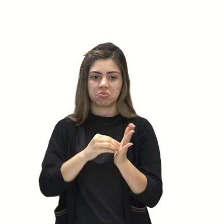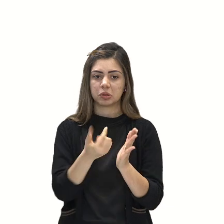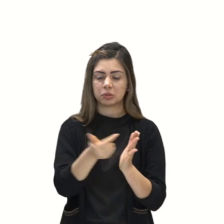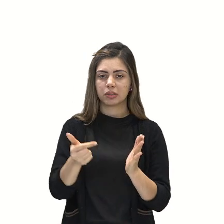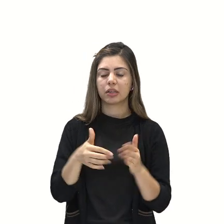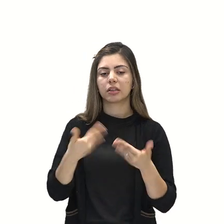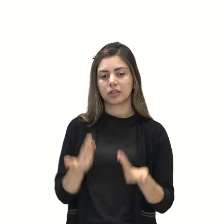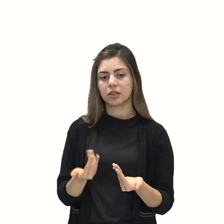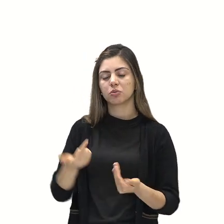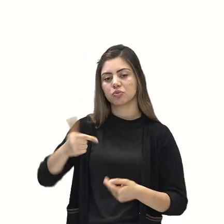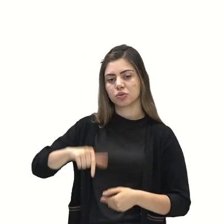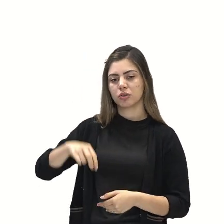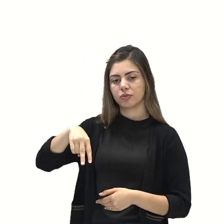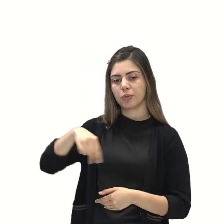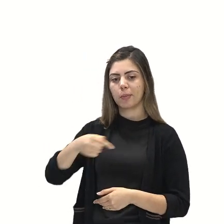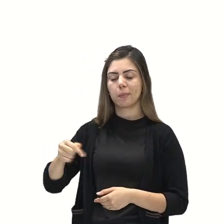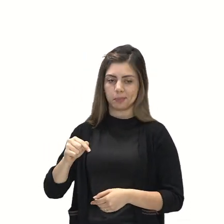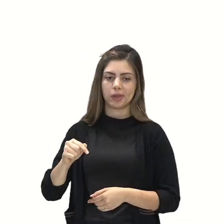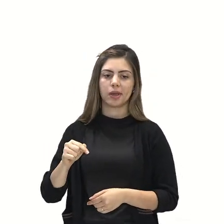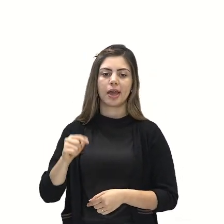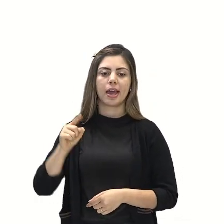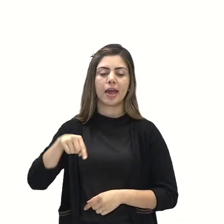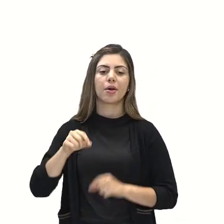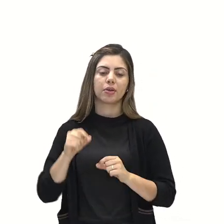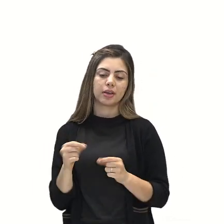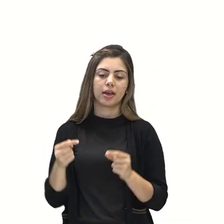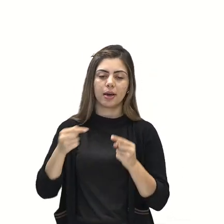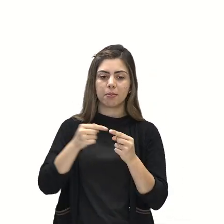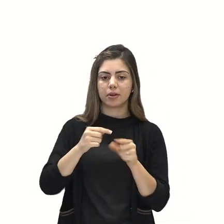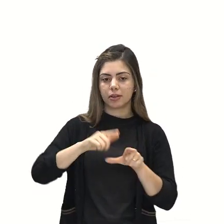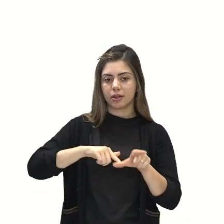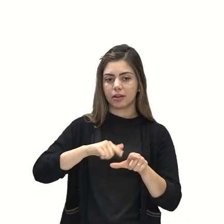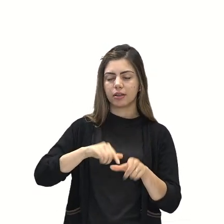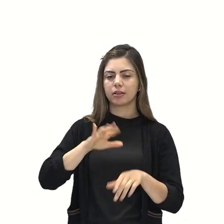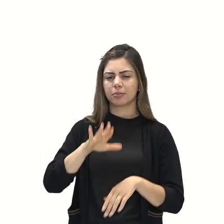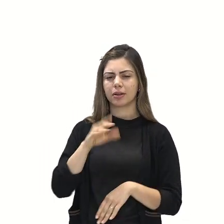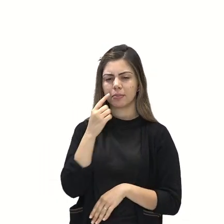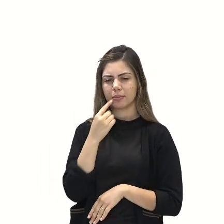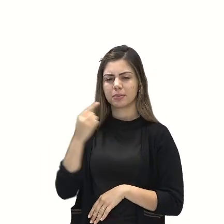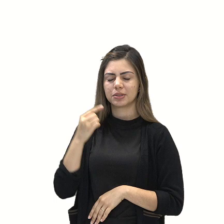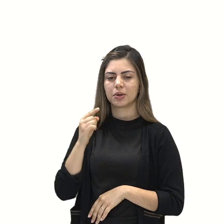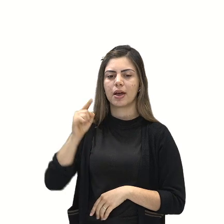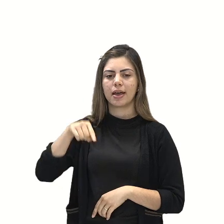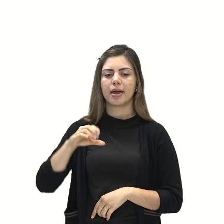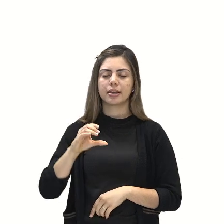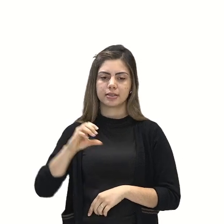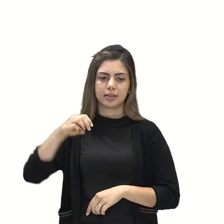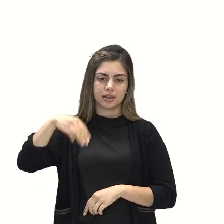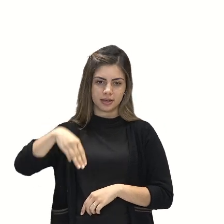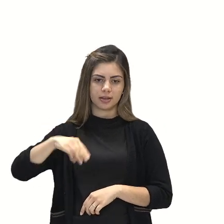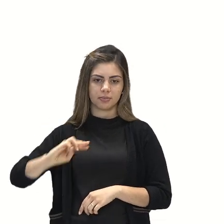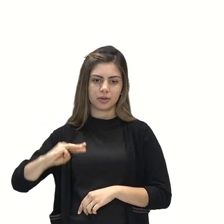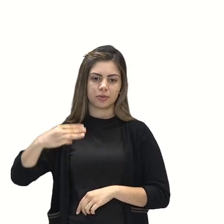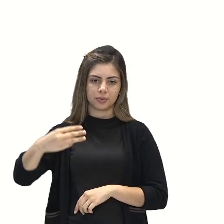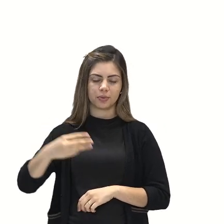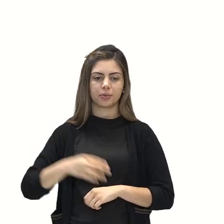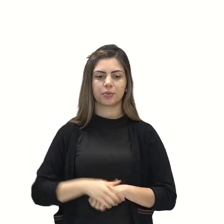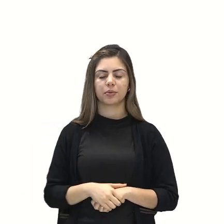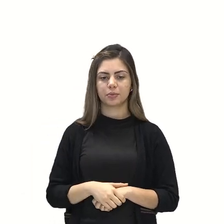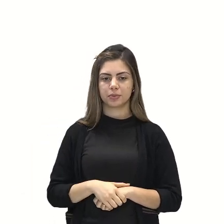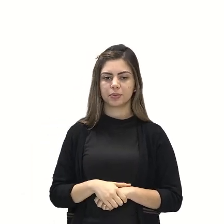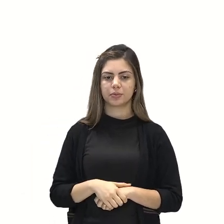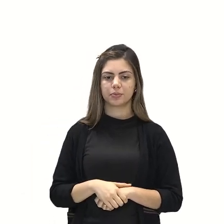aqui ele tem a conotação de uma letra. Qual foi a unidade? Centímetros. Como é o volume?